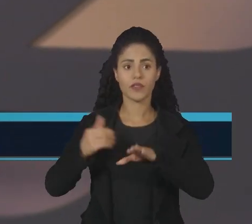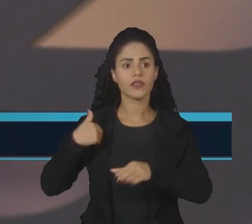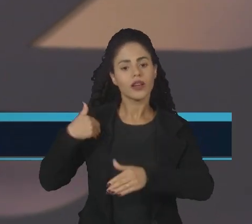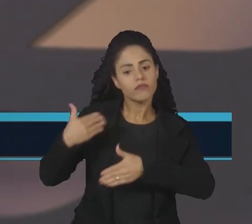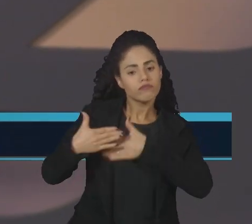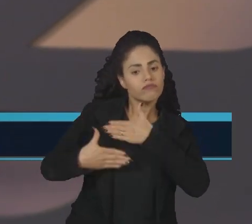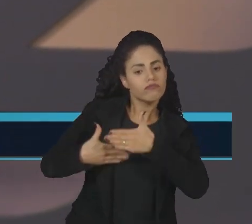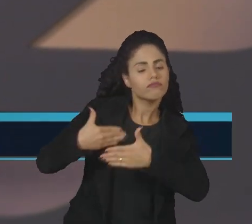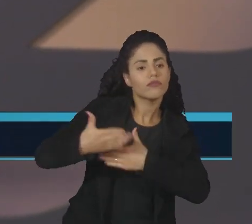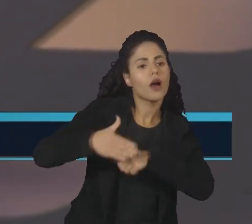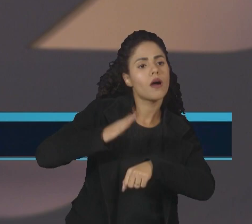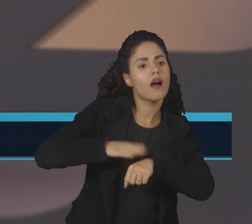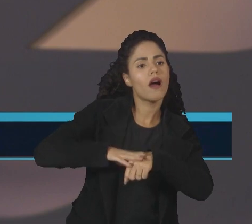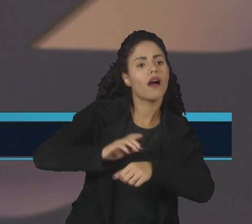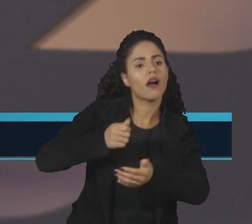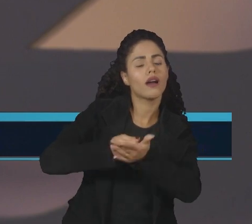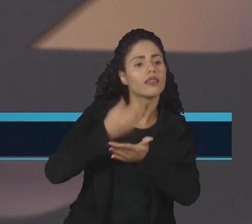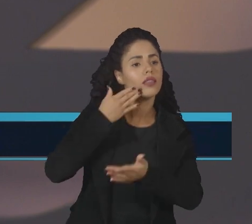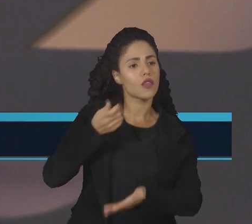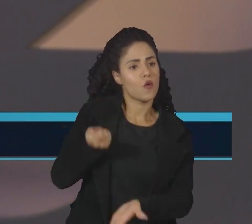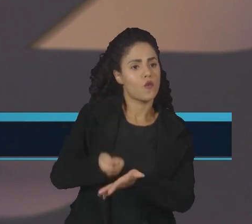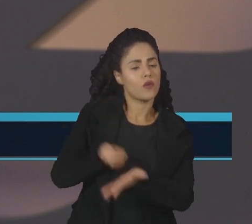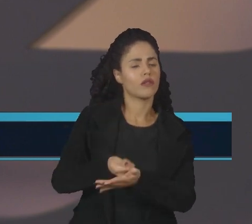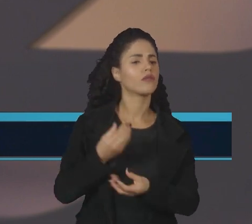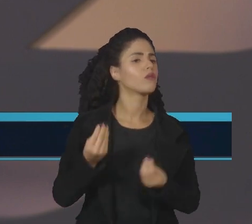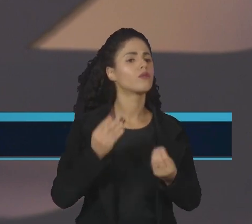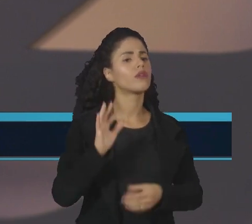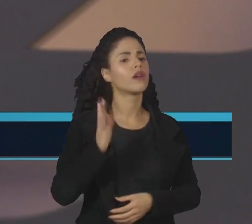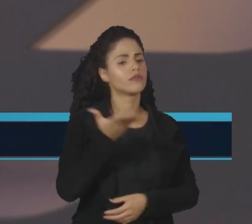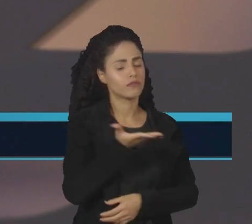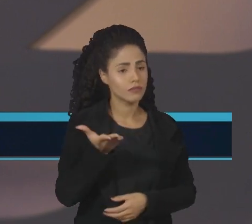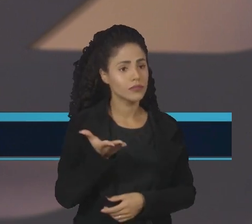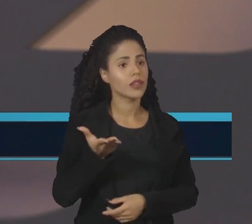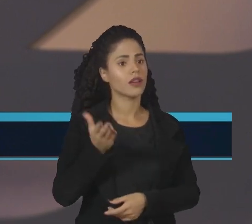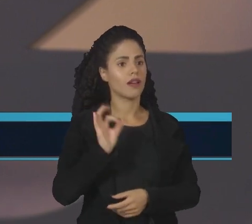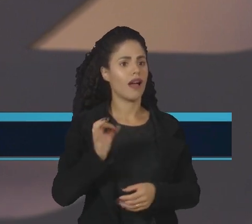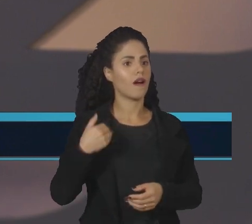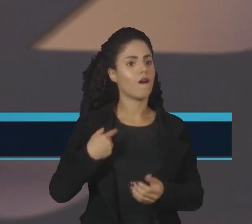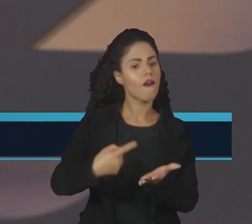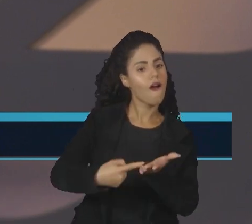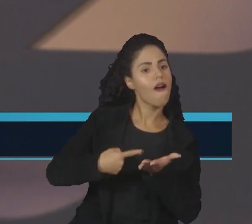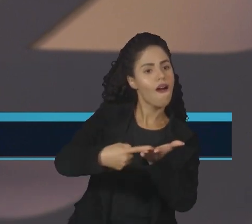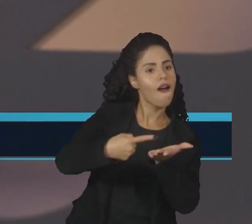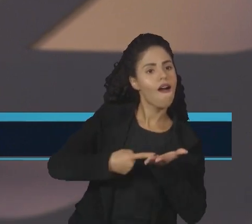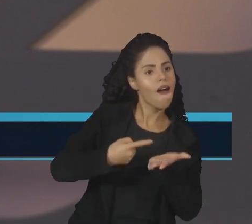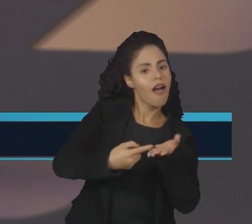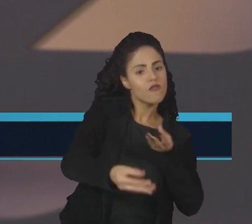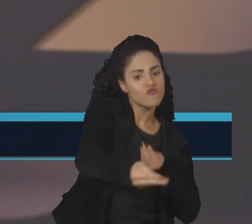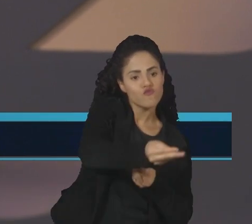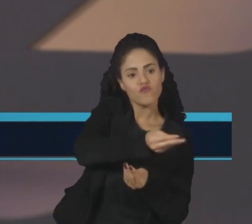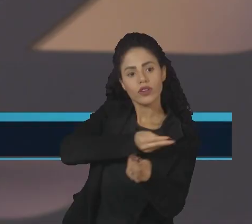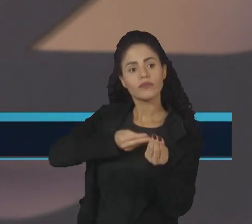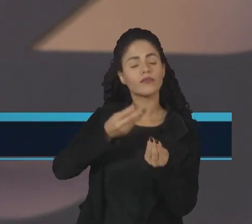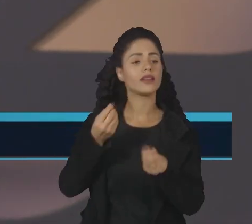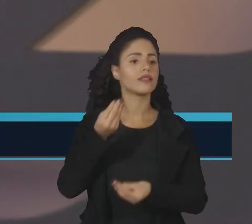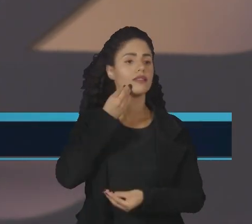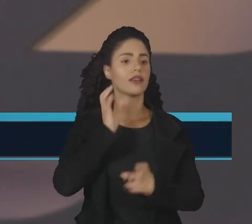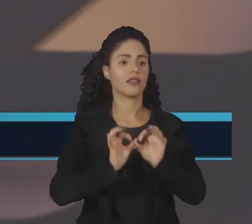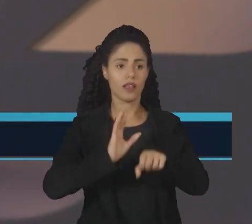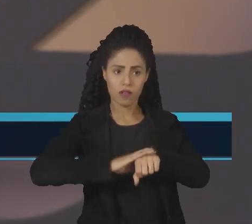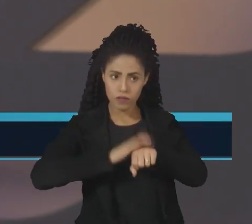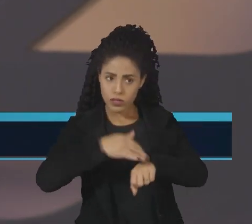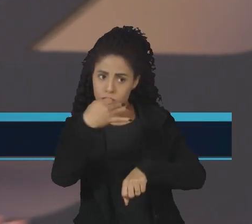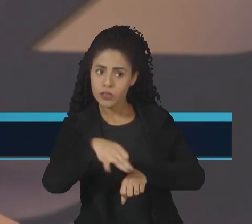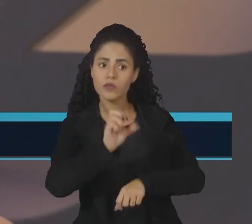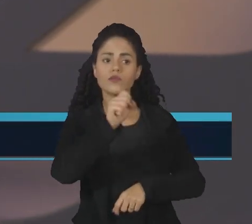você consolidou que a execução é obrigatória, o poder de barganha de você negociar se vai ou não vai executar, ele sai do